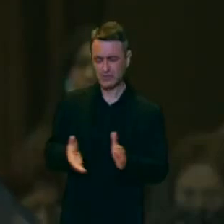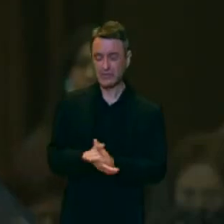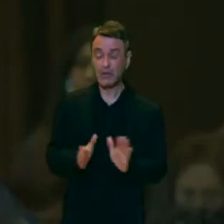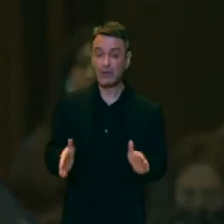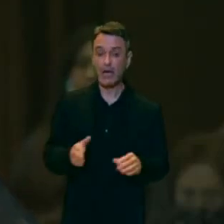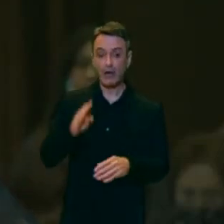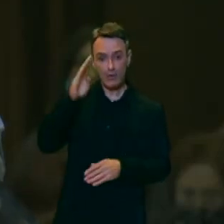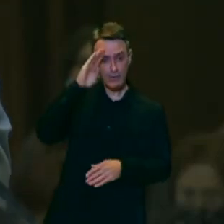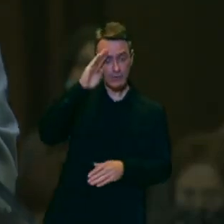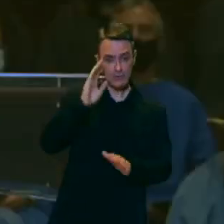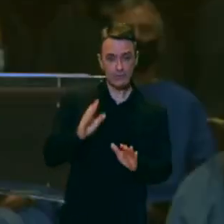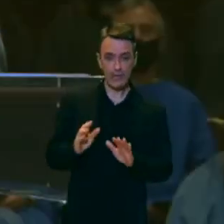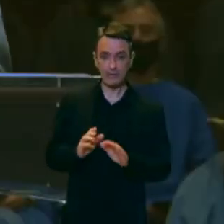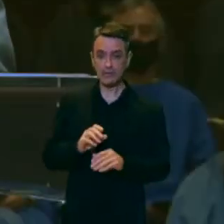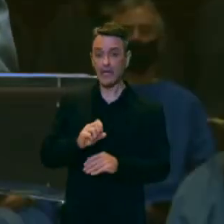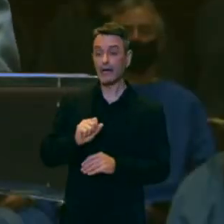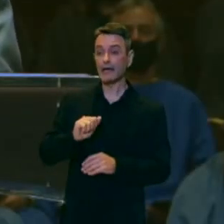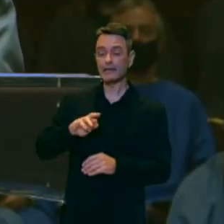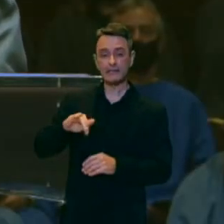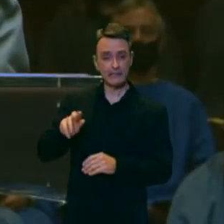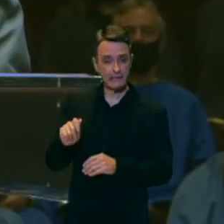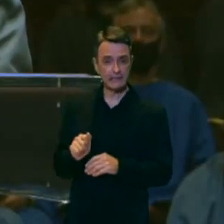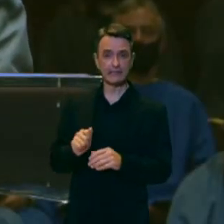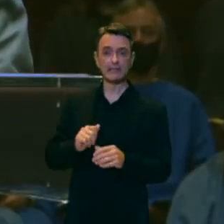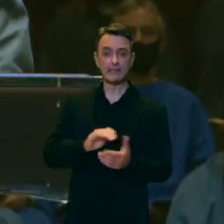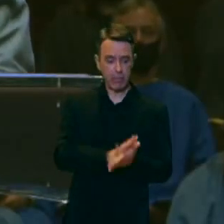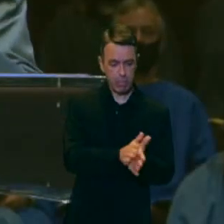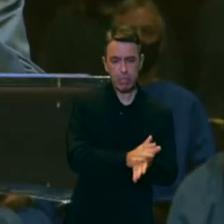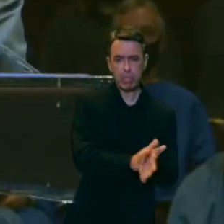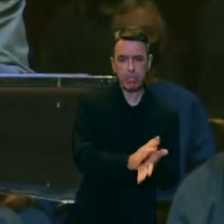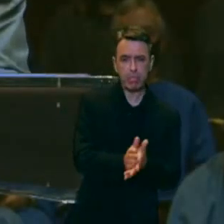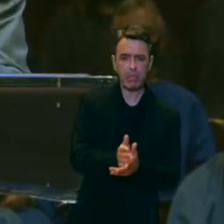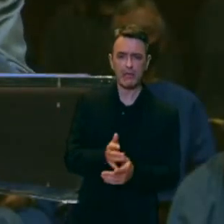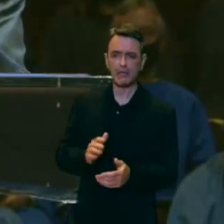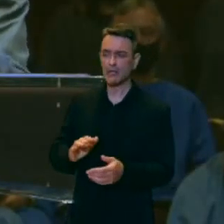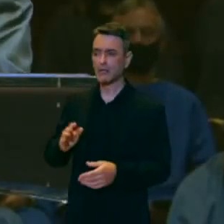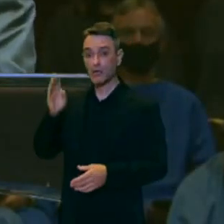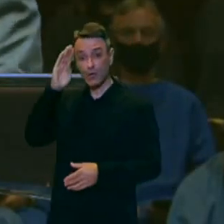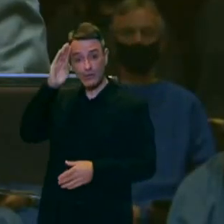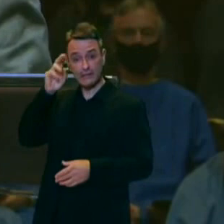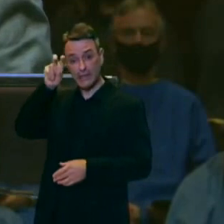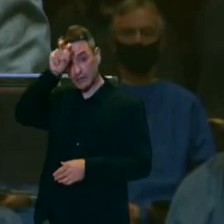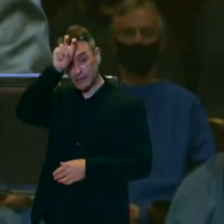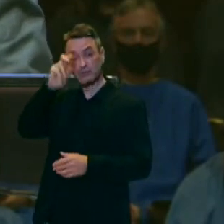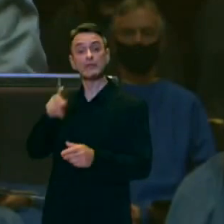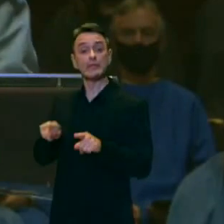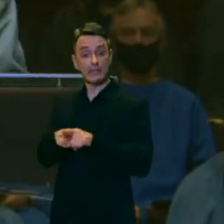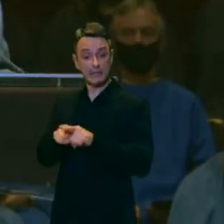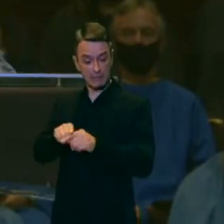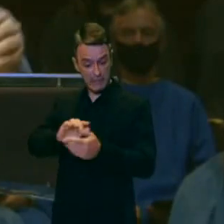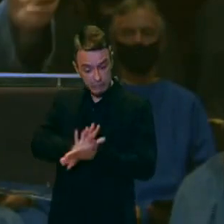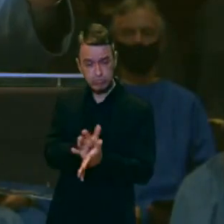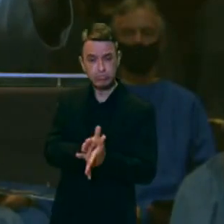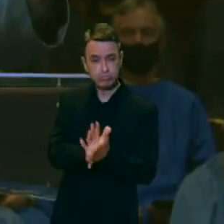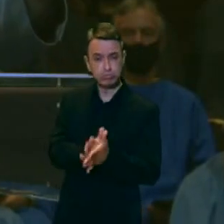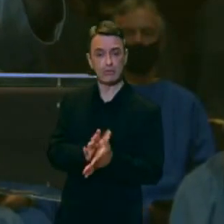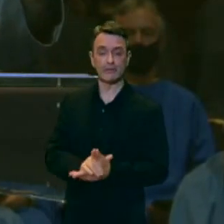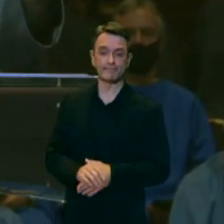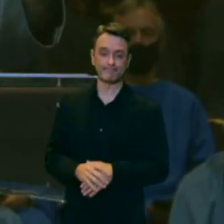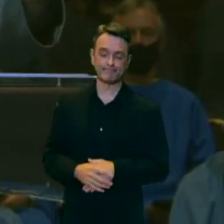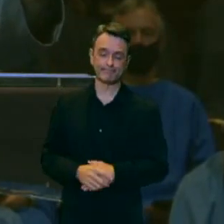são completamente derrotados, e o exército egípcio aliado da Síria também é derrotado. E